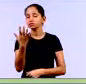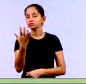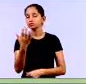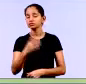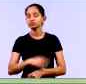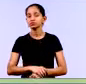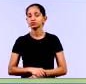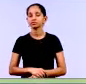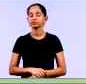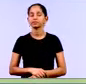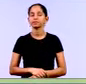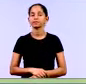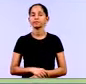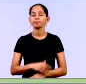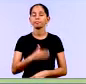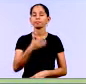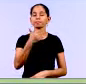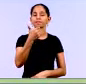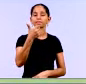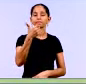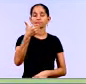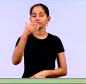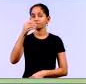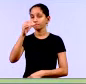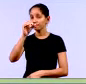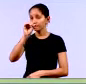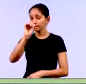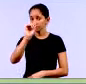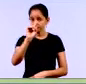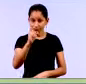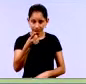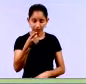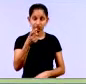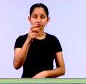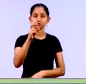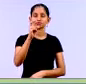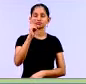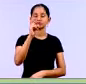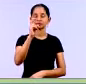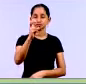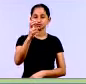quanto, professor? Dá 10.560 horas, professor.